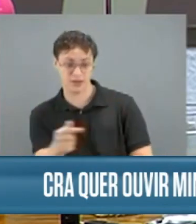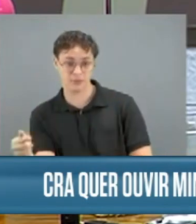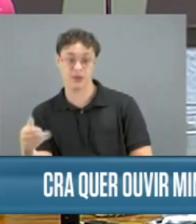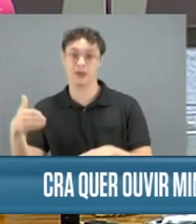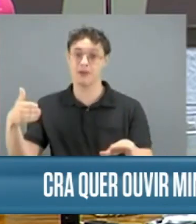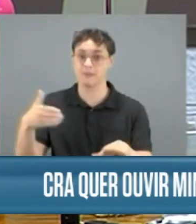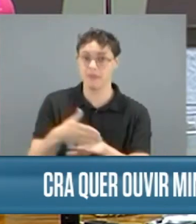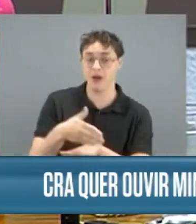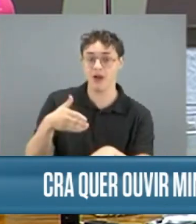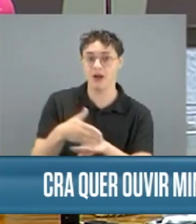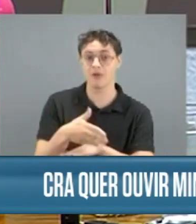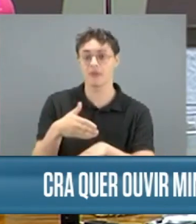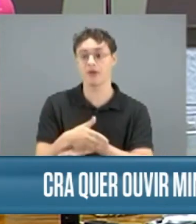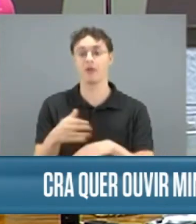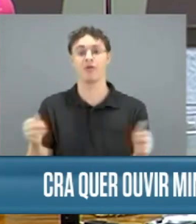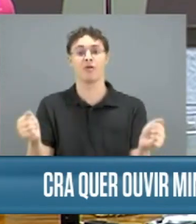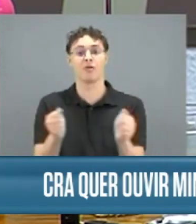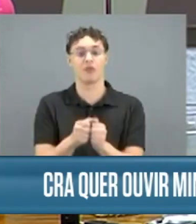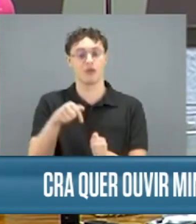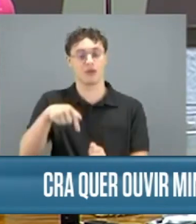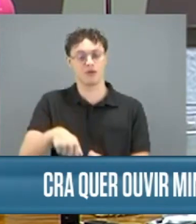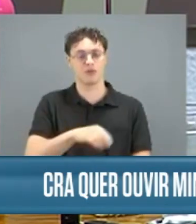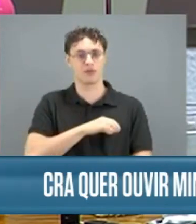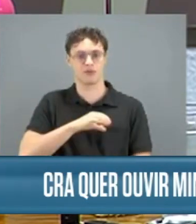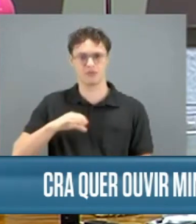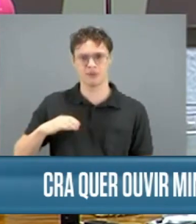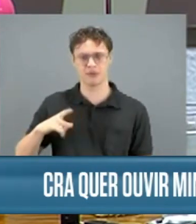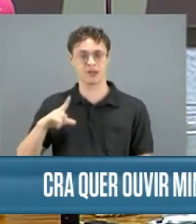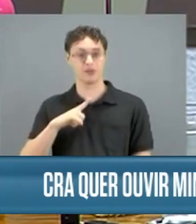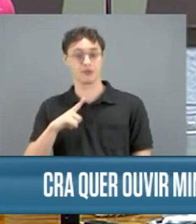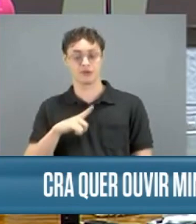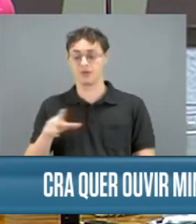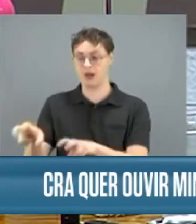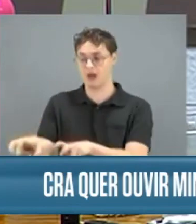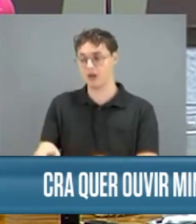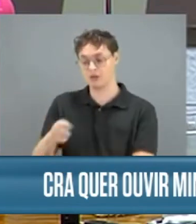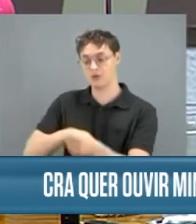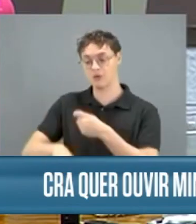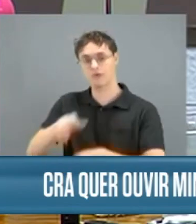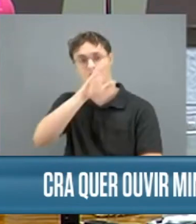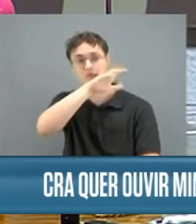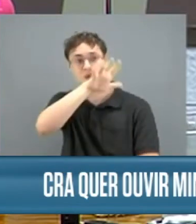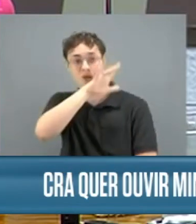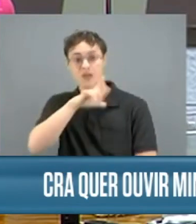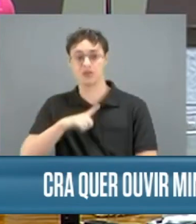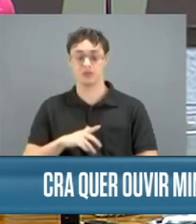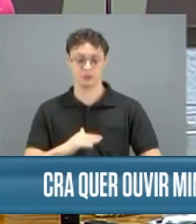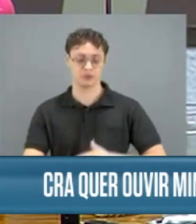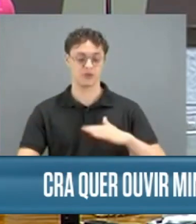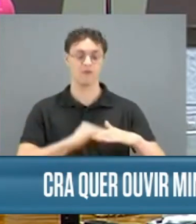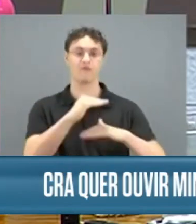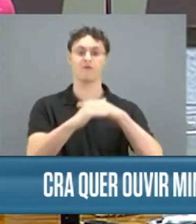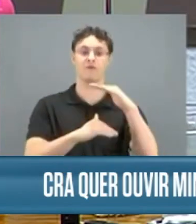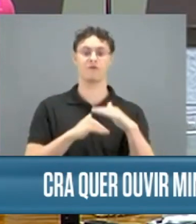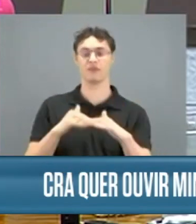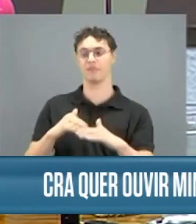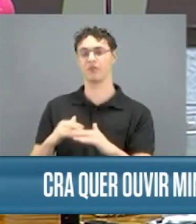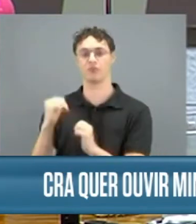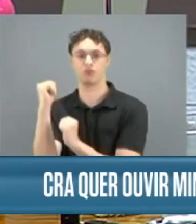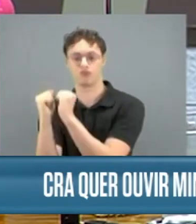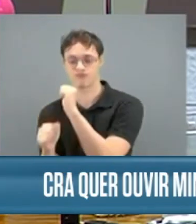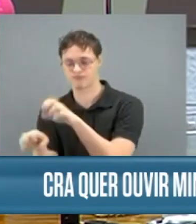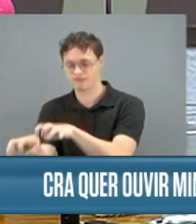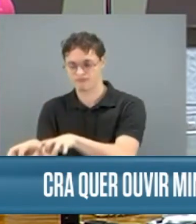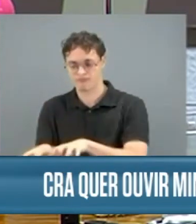sob aegy desta comissão Agricultura e Pecuária Desenvolvimento Agrário e Agricultura